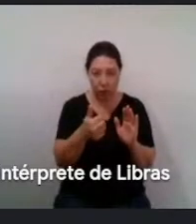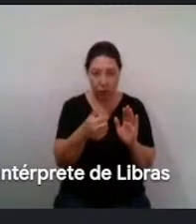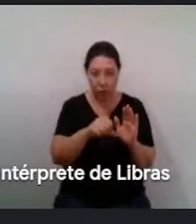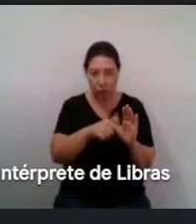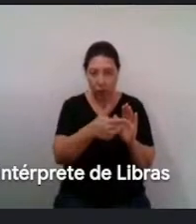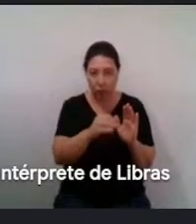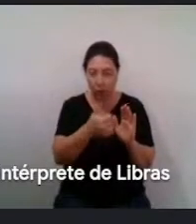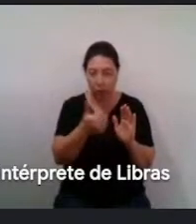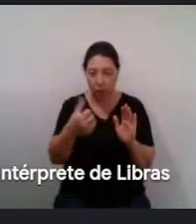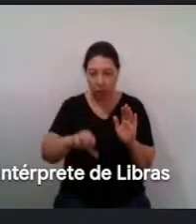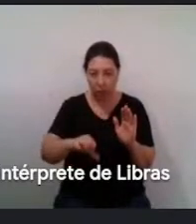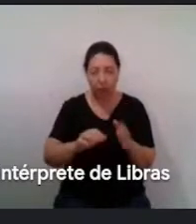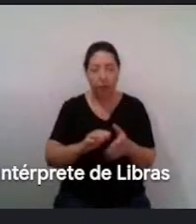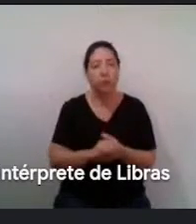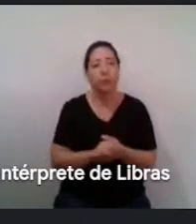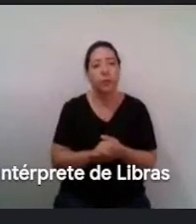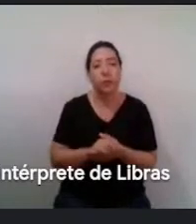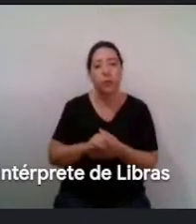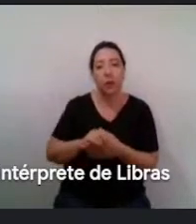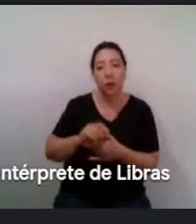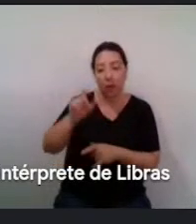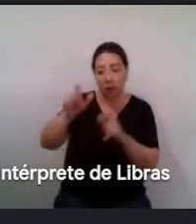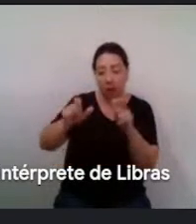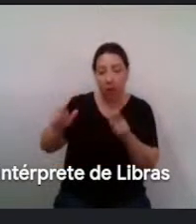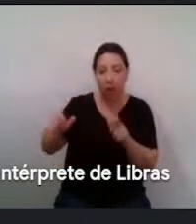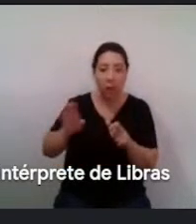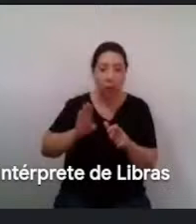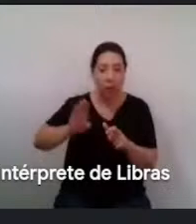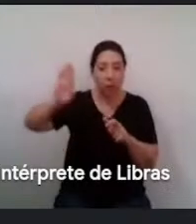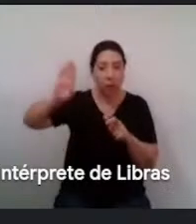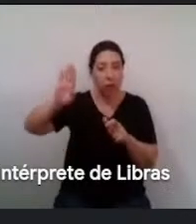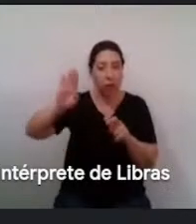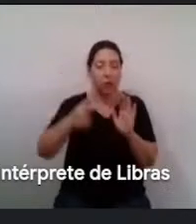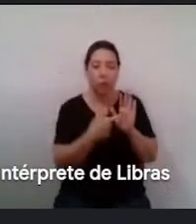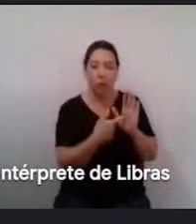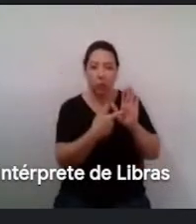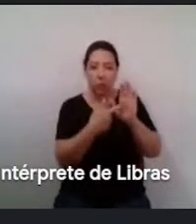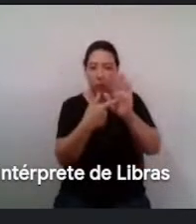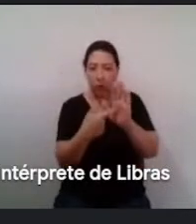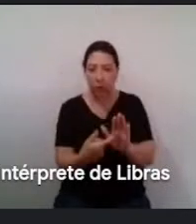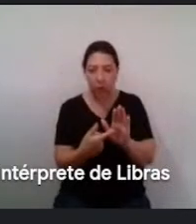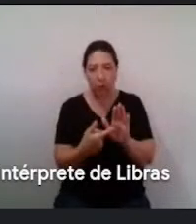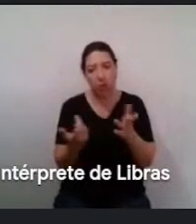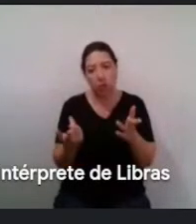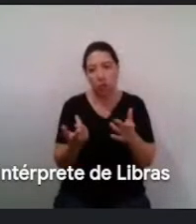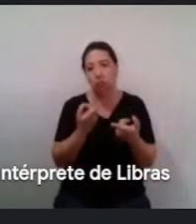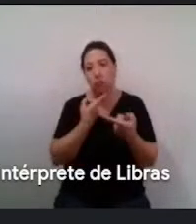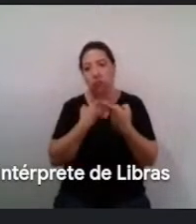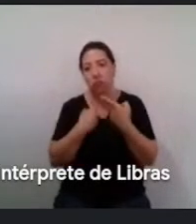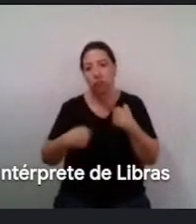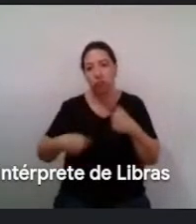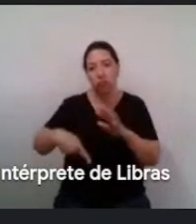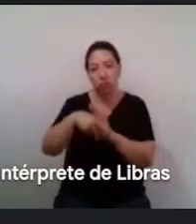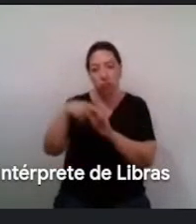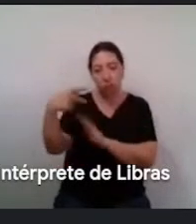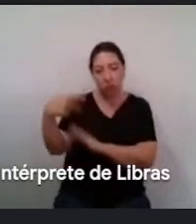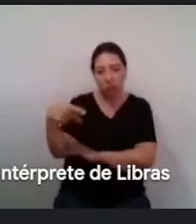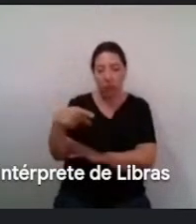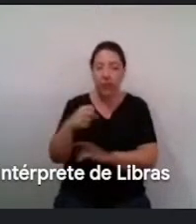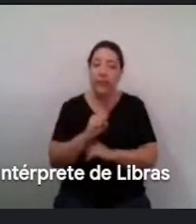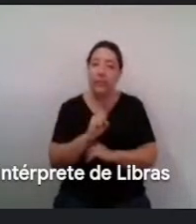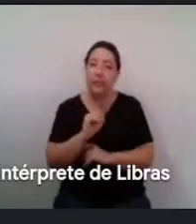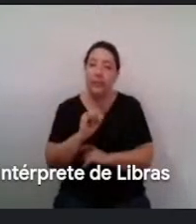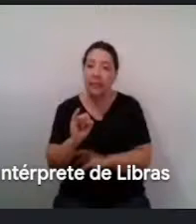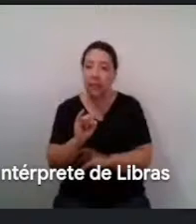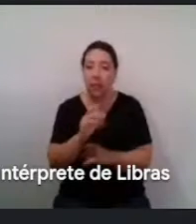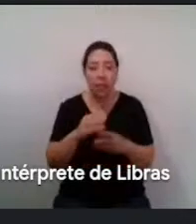candidatos como forma de manifestação de suas preferências, desde que não tenham sido distribuídos e ou